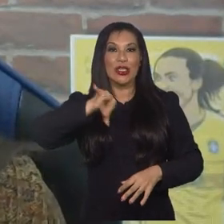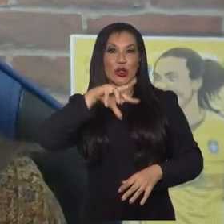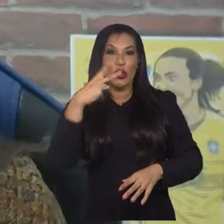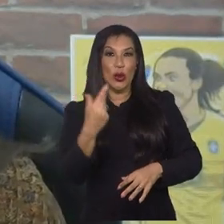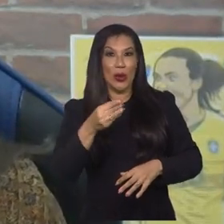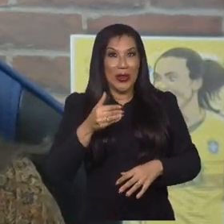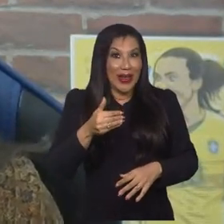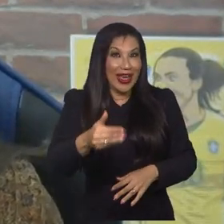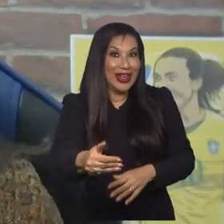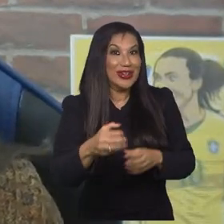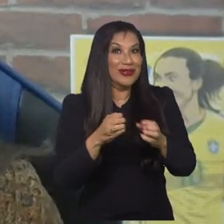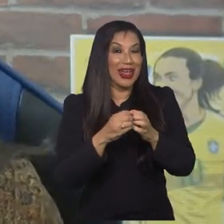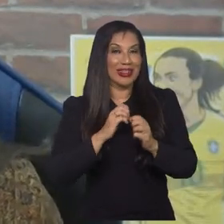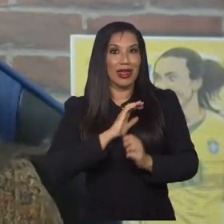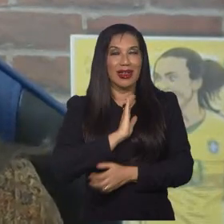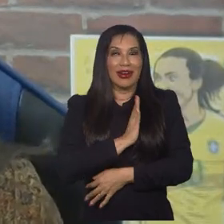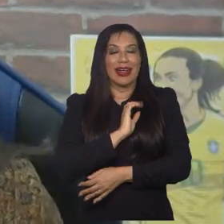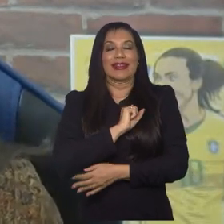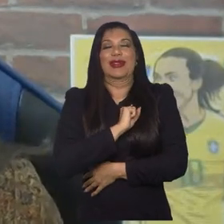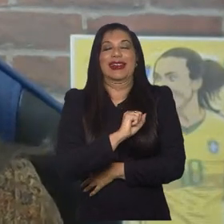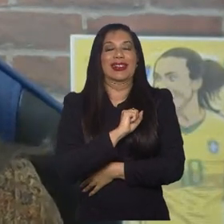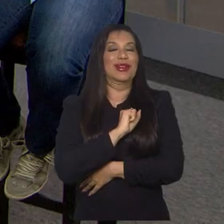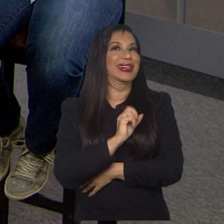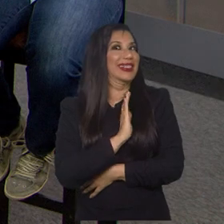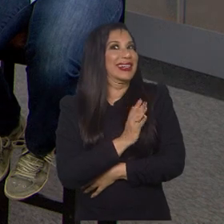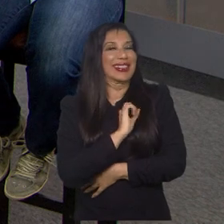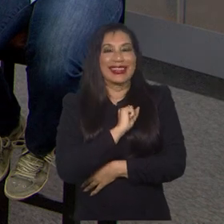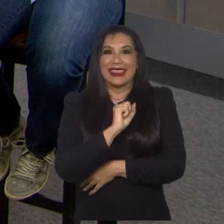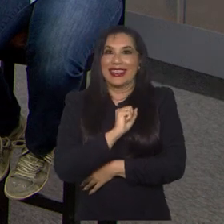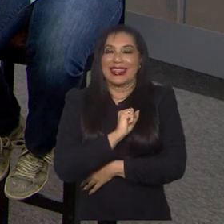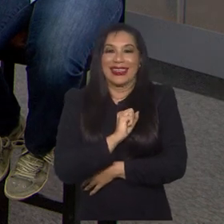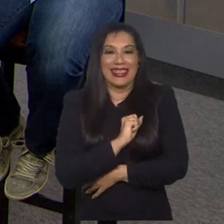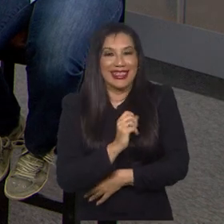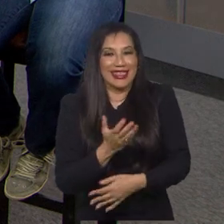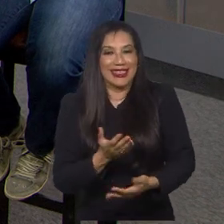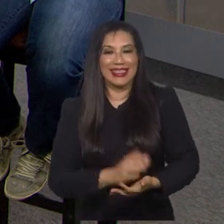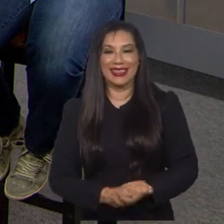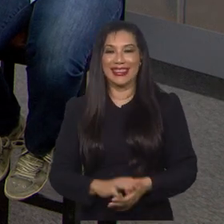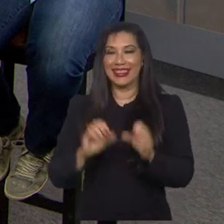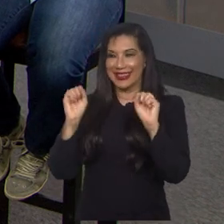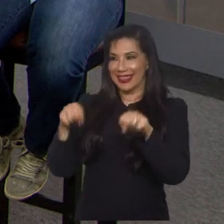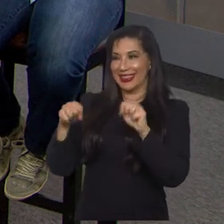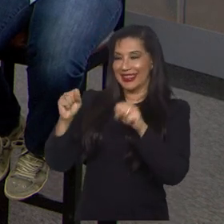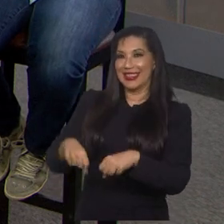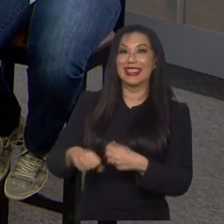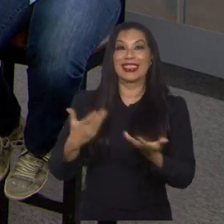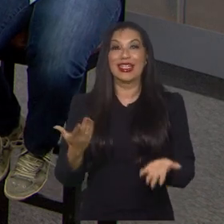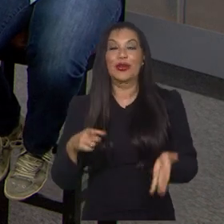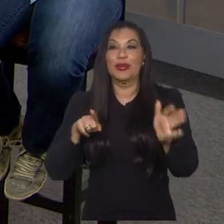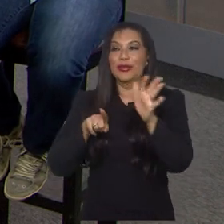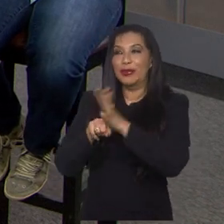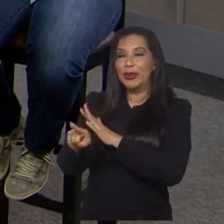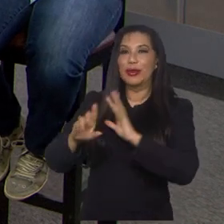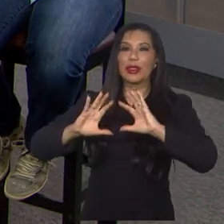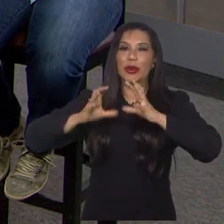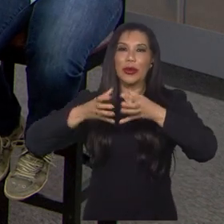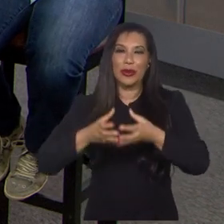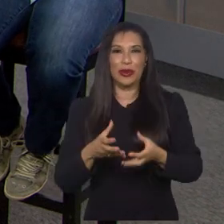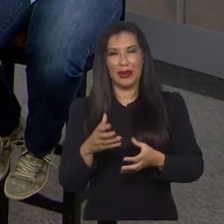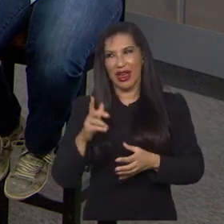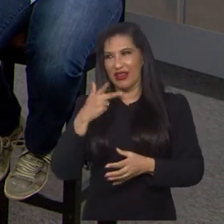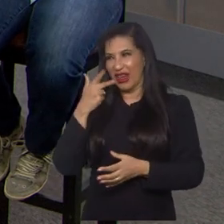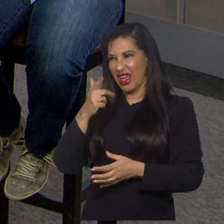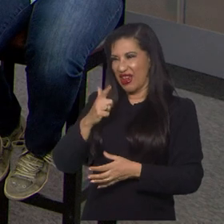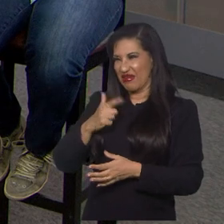aí, o coração tá batendo mais forte já. Pois é, Raquel. Desse grupo, seria feio a gente falar